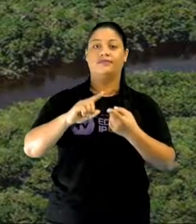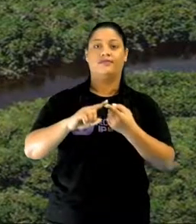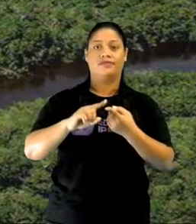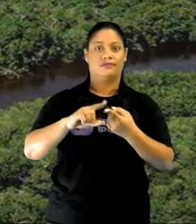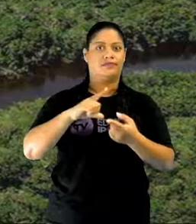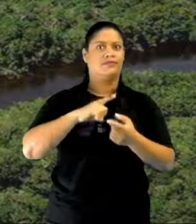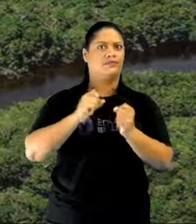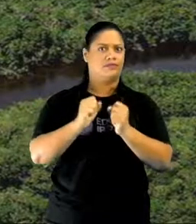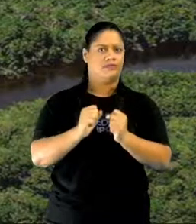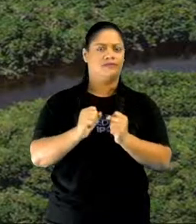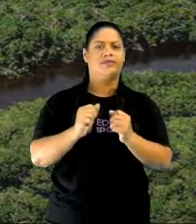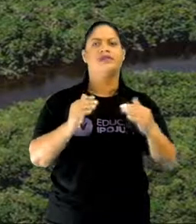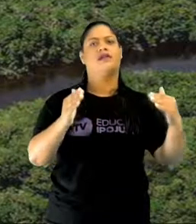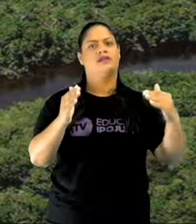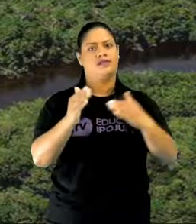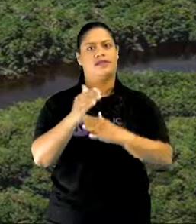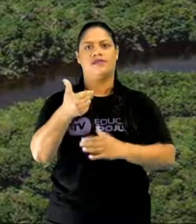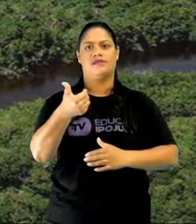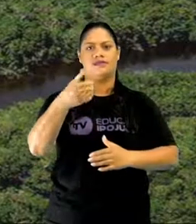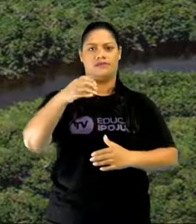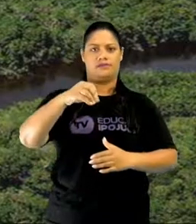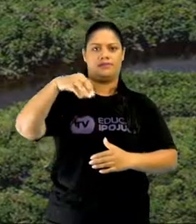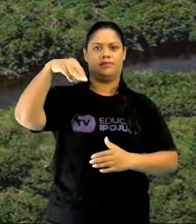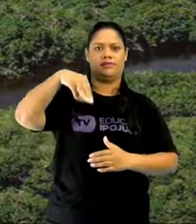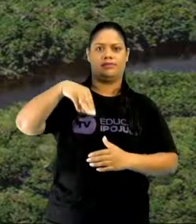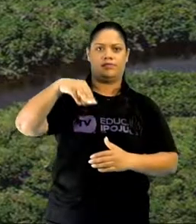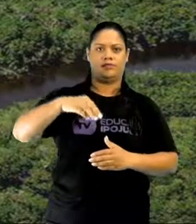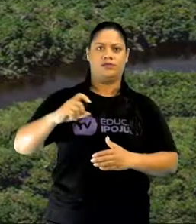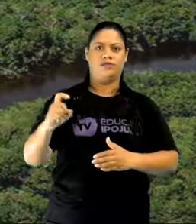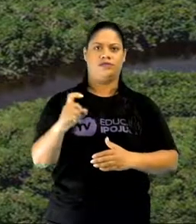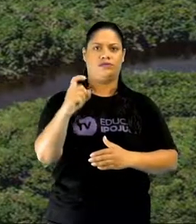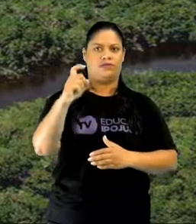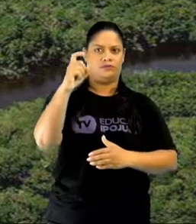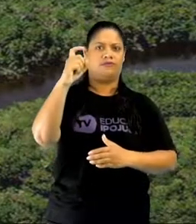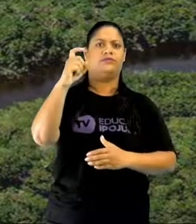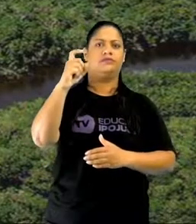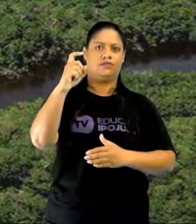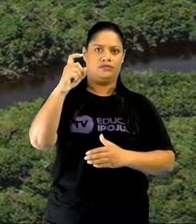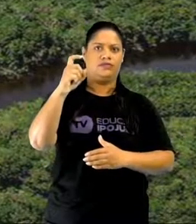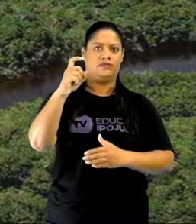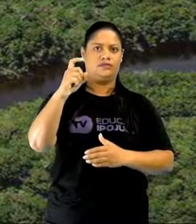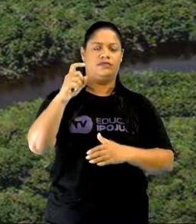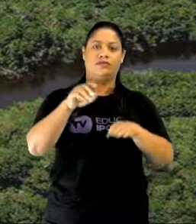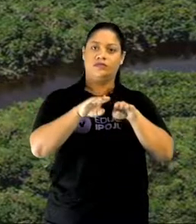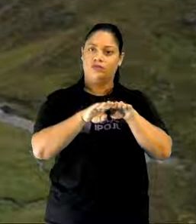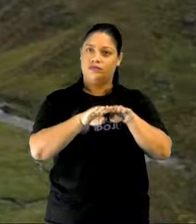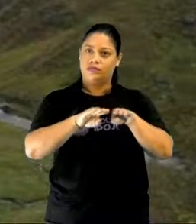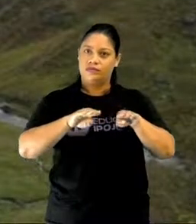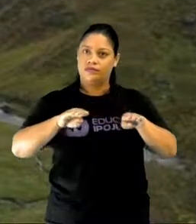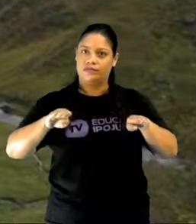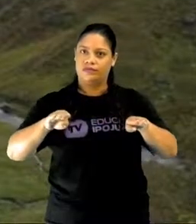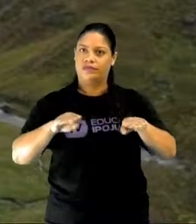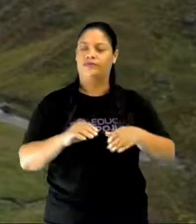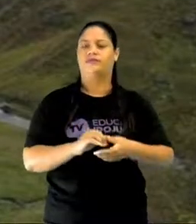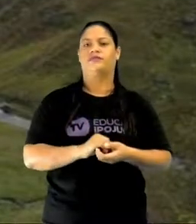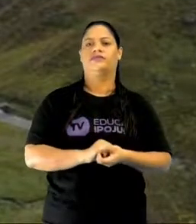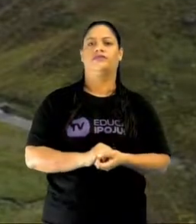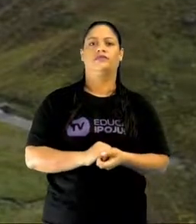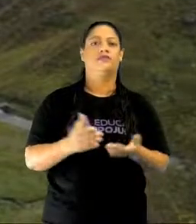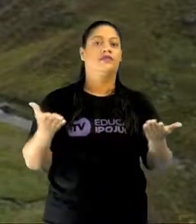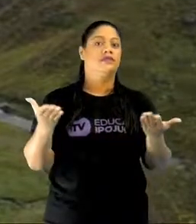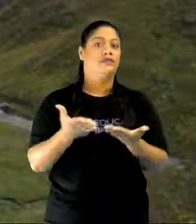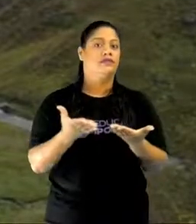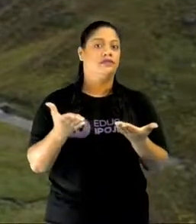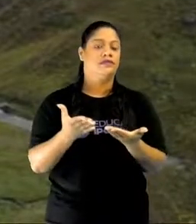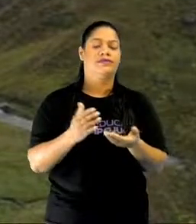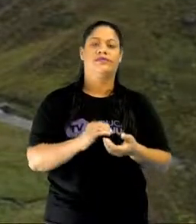podem atingir até 100 metros de altitude. Até aí, a gente considera planícies. Vamos falar